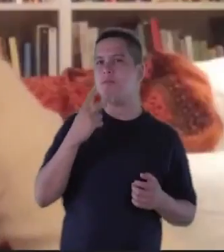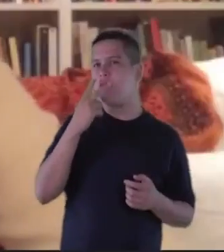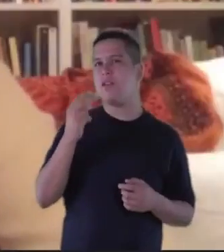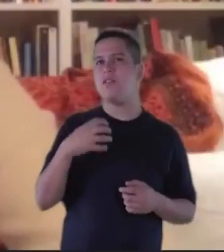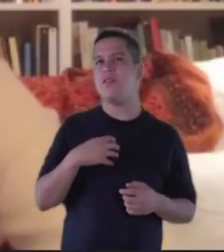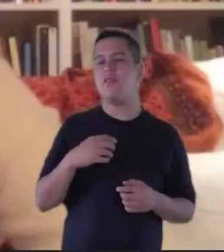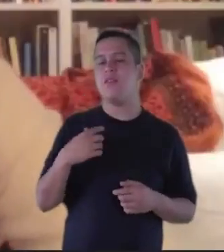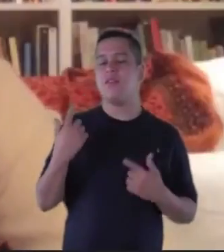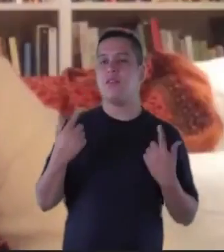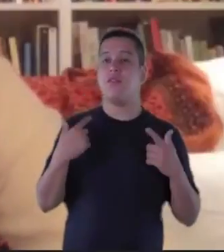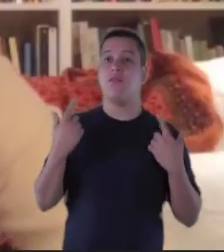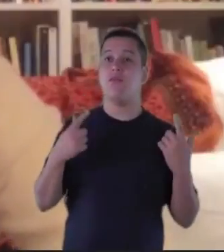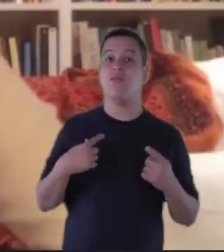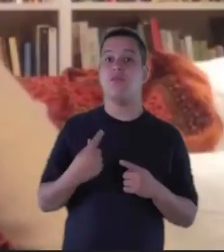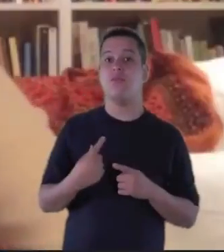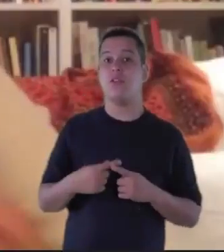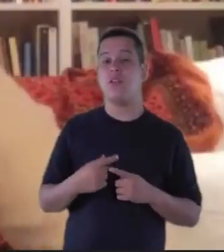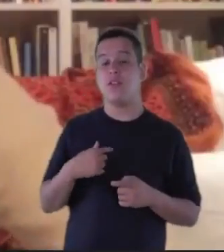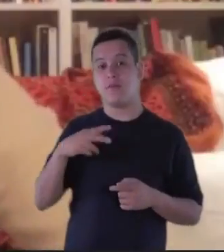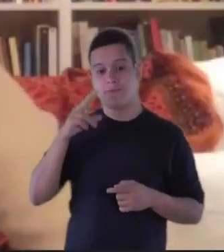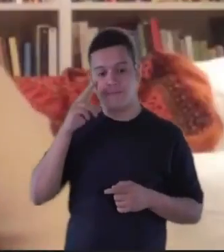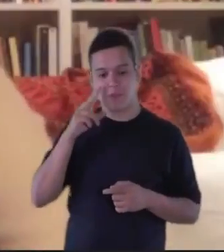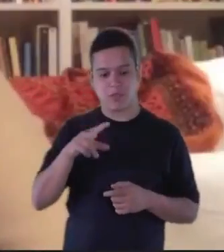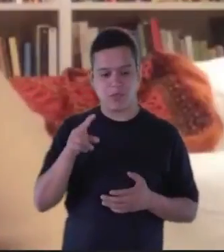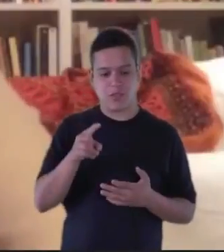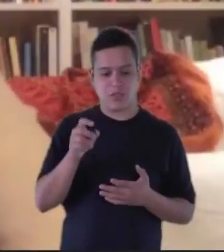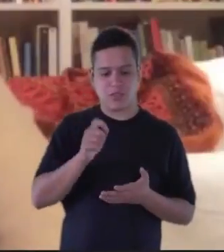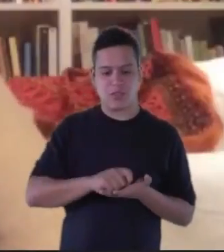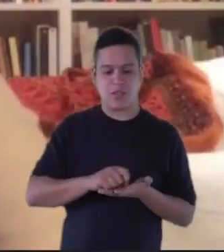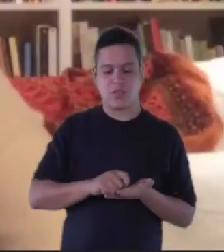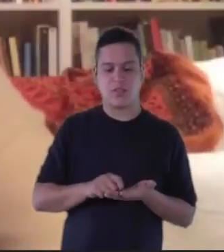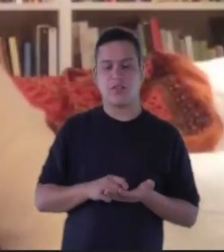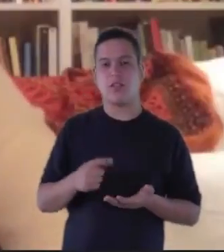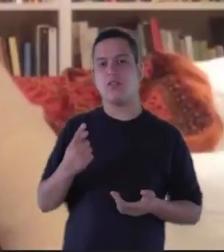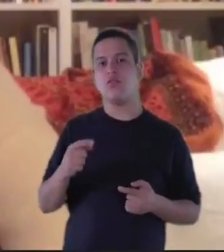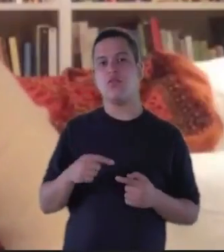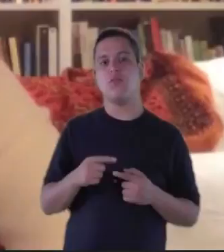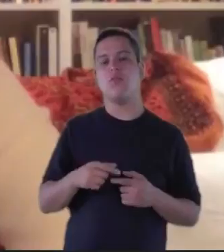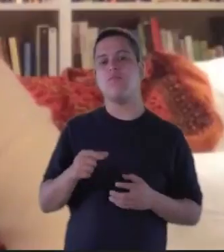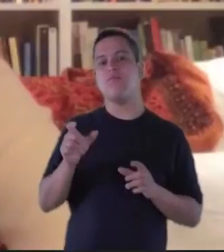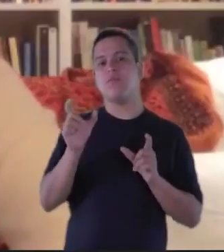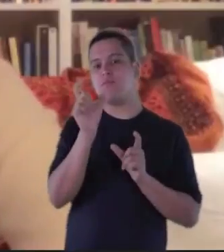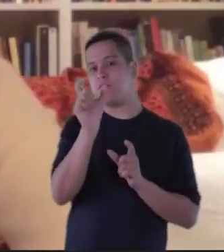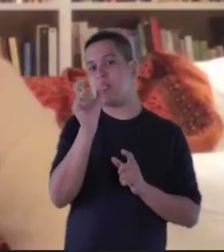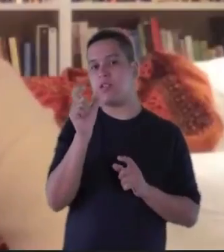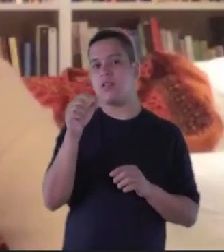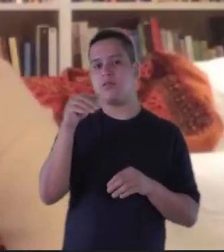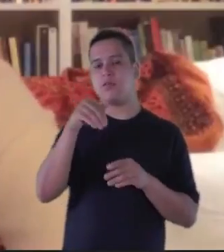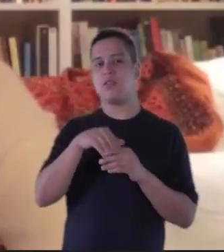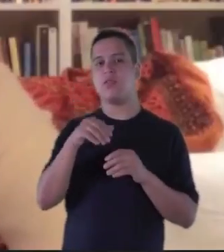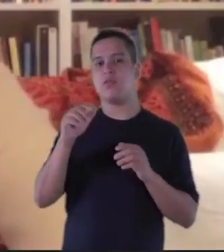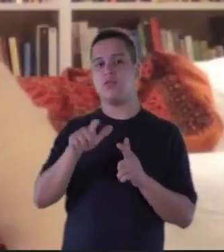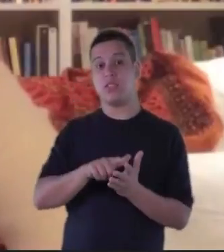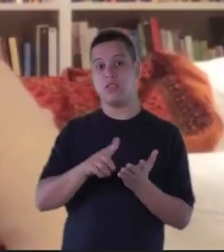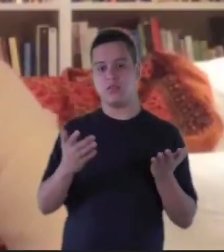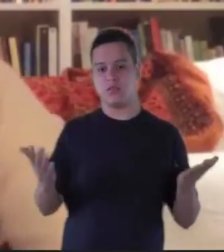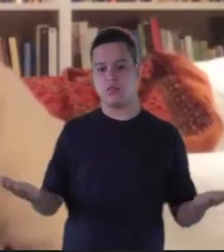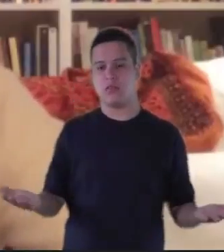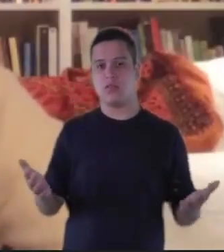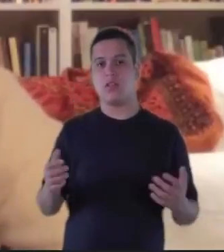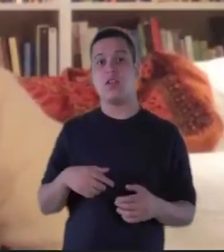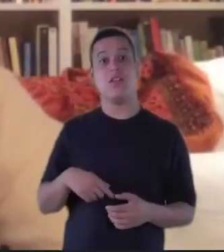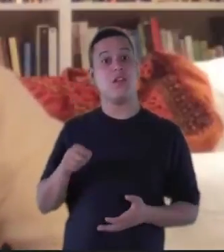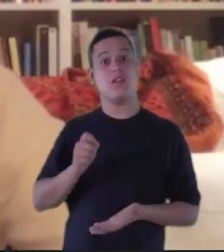que o Drummond tinha escrito uma daquelas crônicas que ele escrevia, acho que no Jornal do Brasil, né? ele escreveu uma crônica sobre